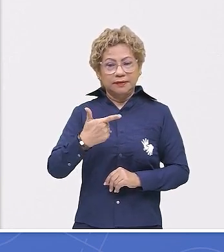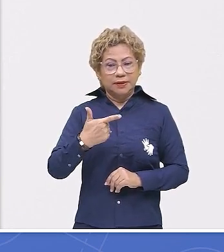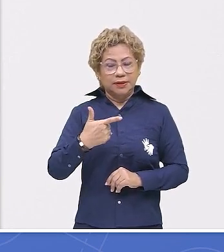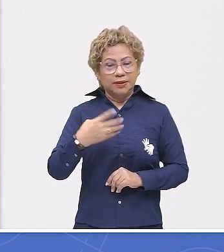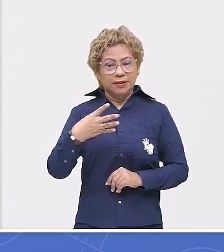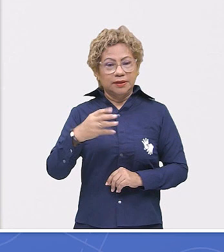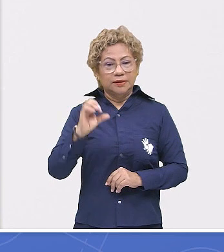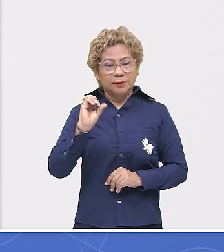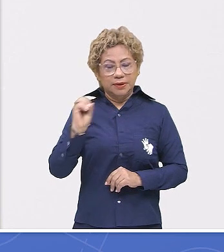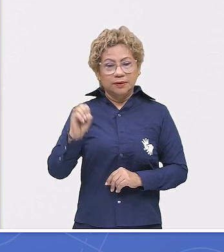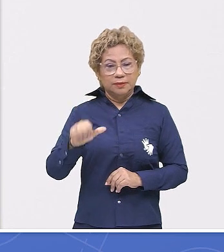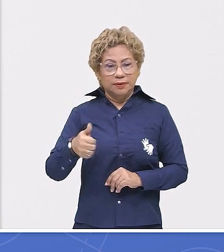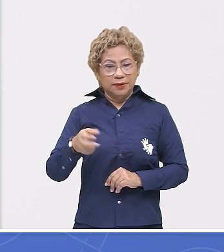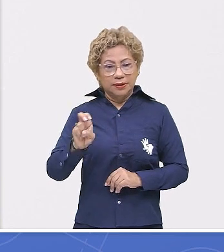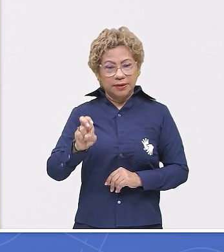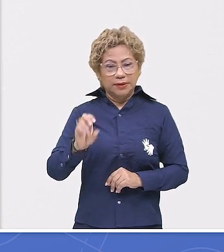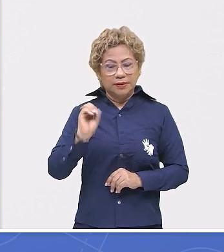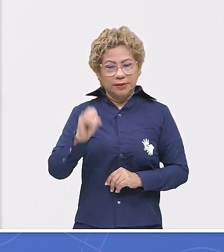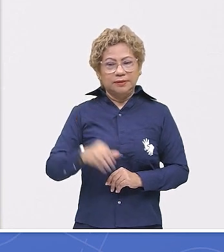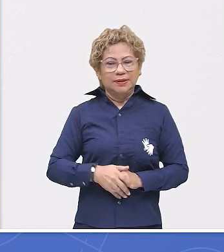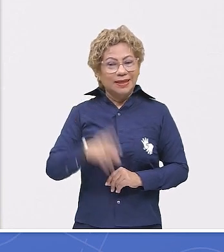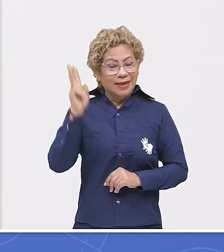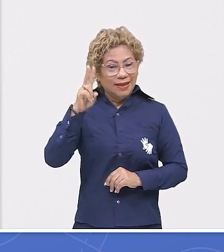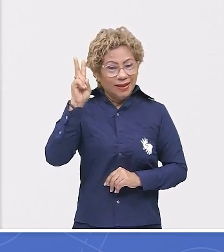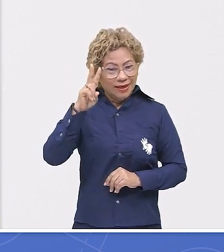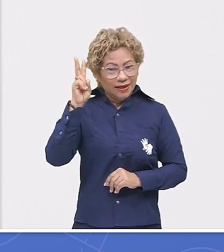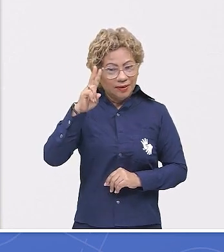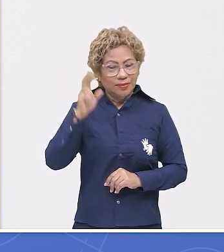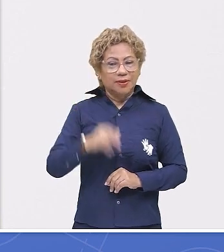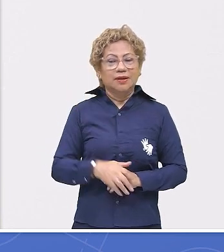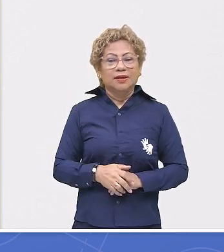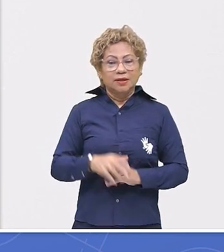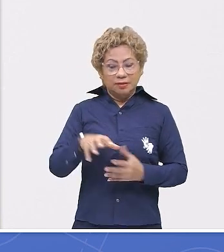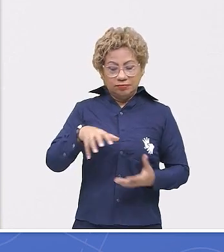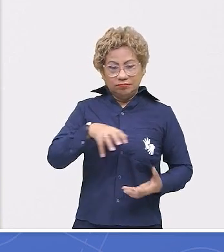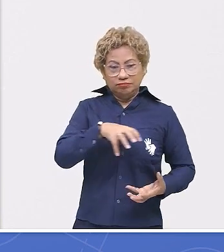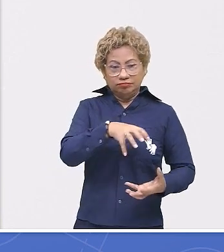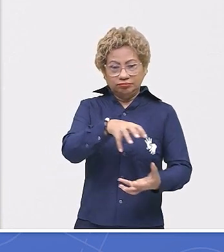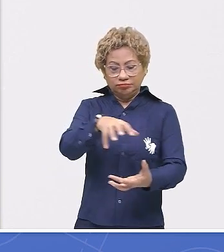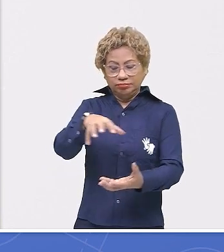ele tem uma extensão aqui, tá? De